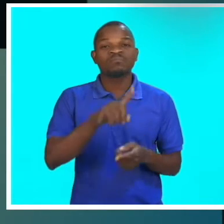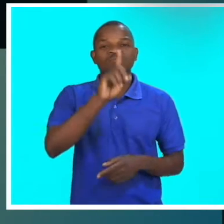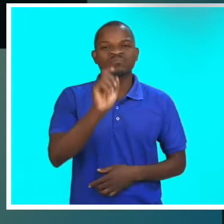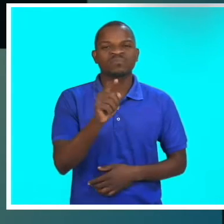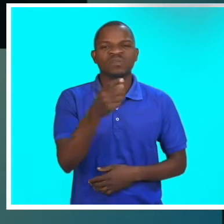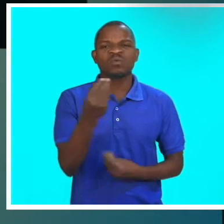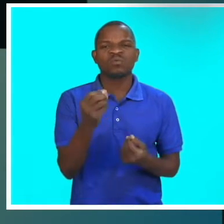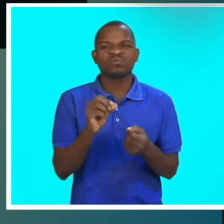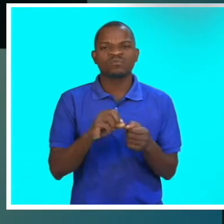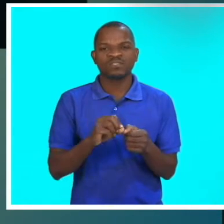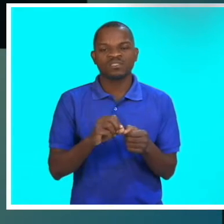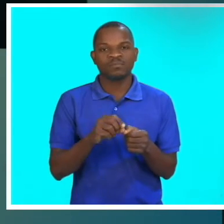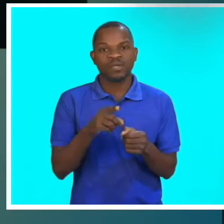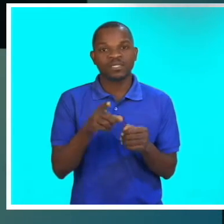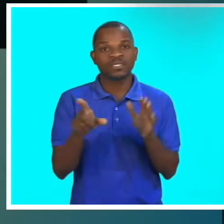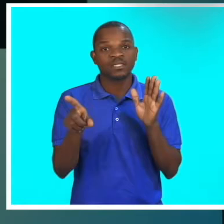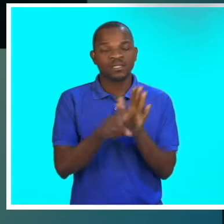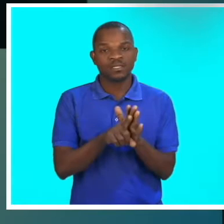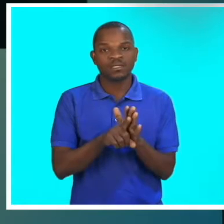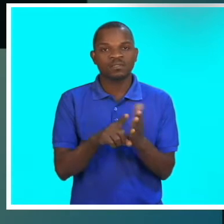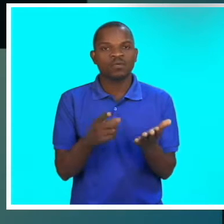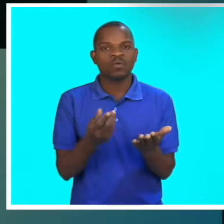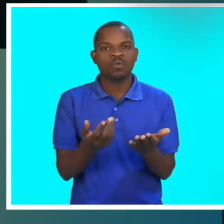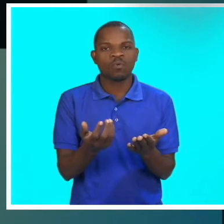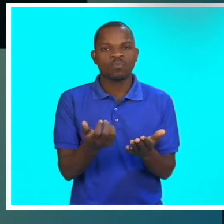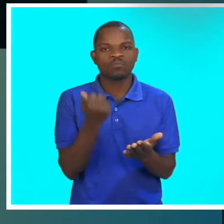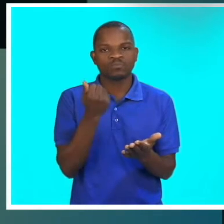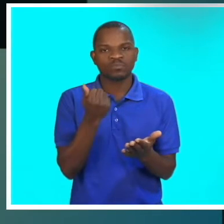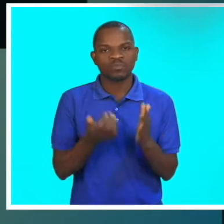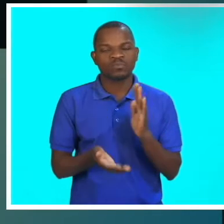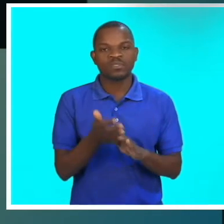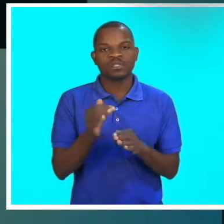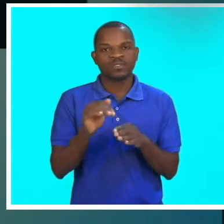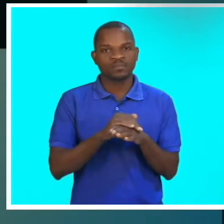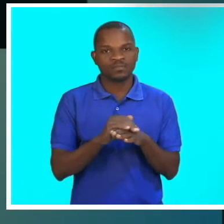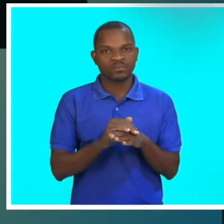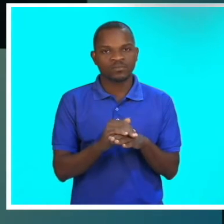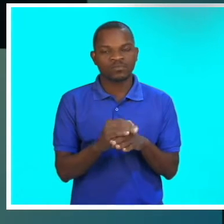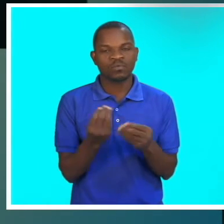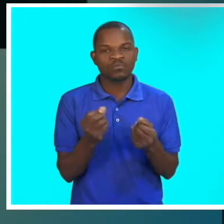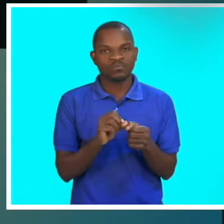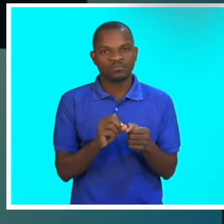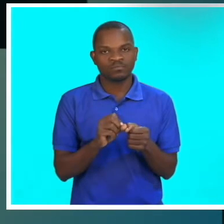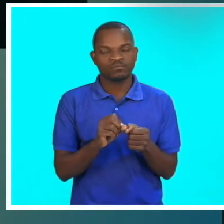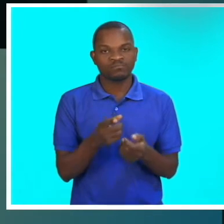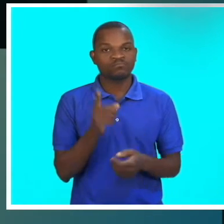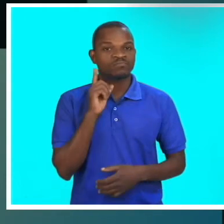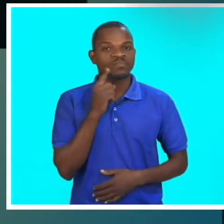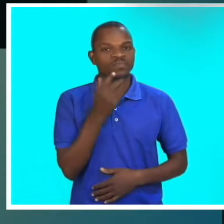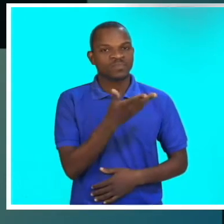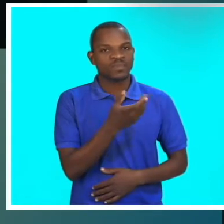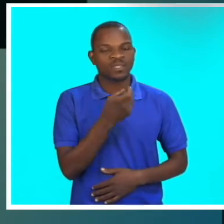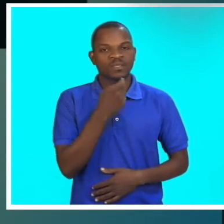para que essas mesmas leis sejam implementadas na sua aptitude? Eu acho que deveria haver